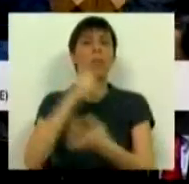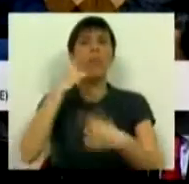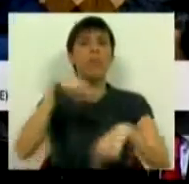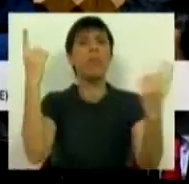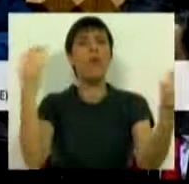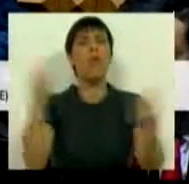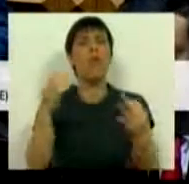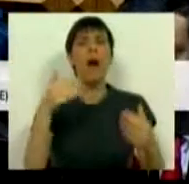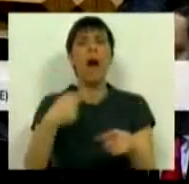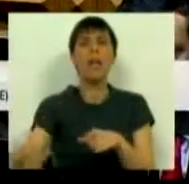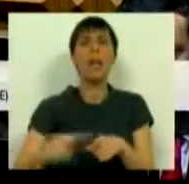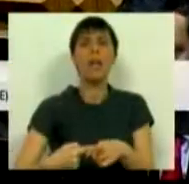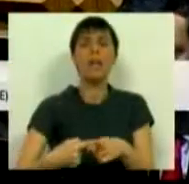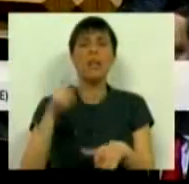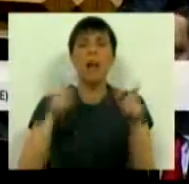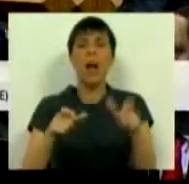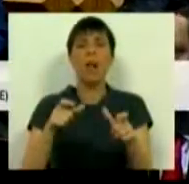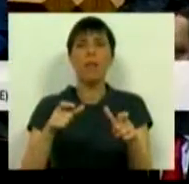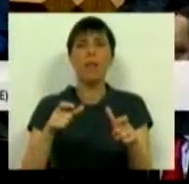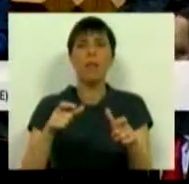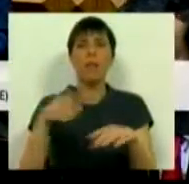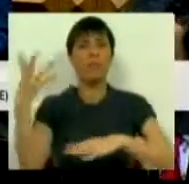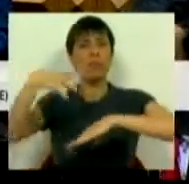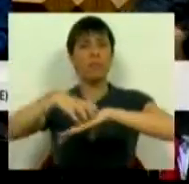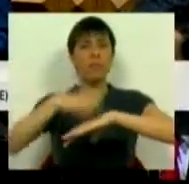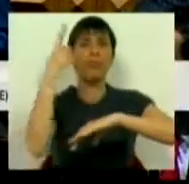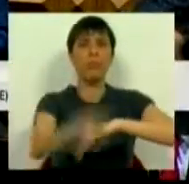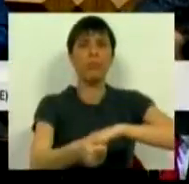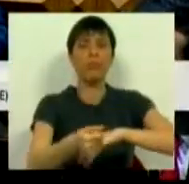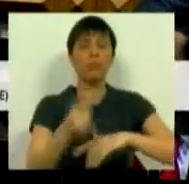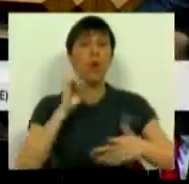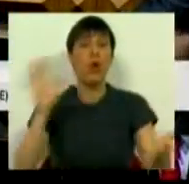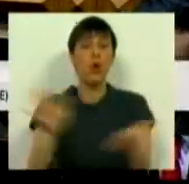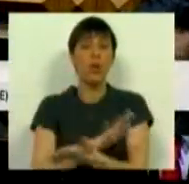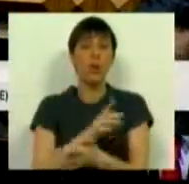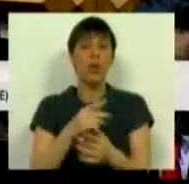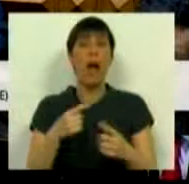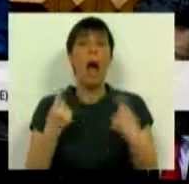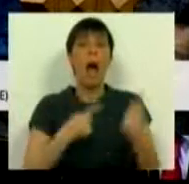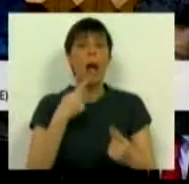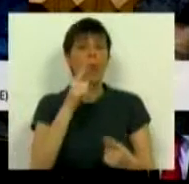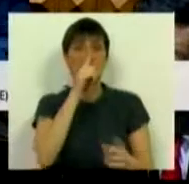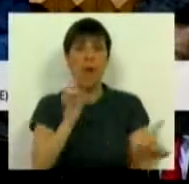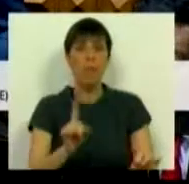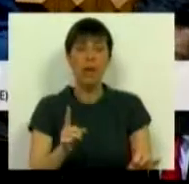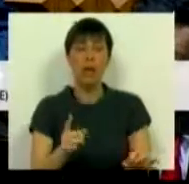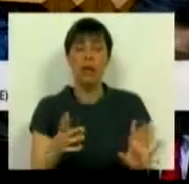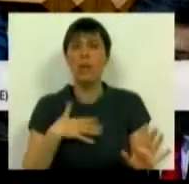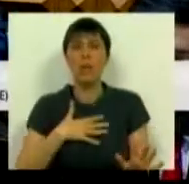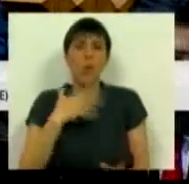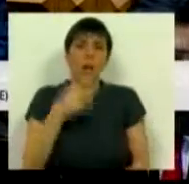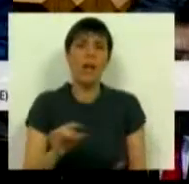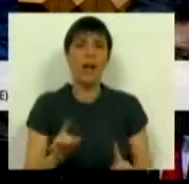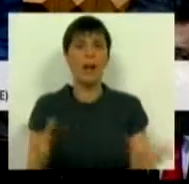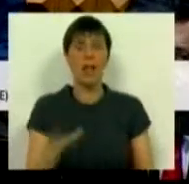público de que haveria interessados naquele edifício. As notícias não foram desmentidas, mas eu também não quero